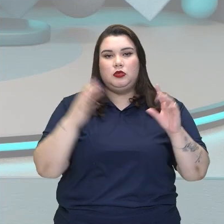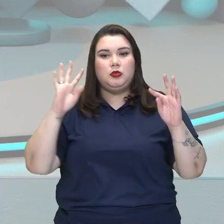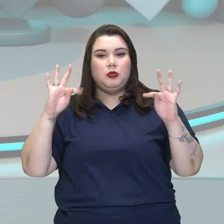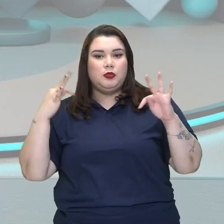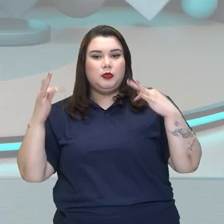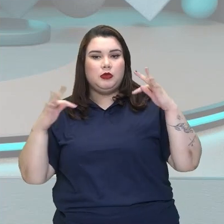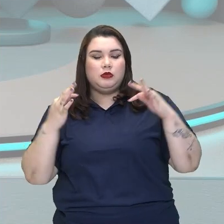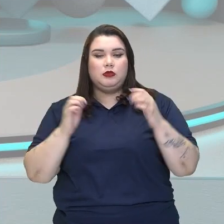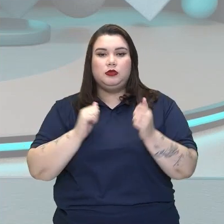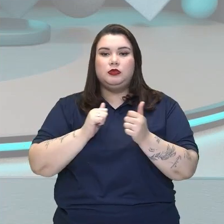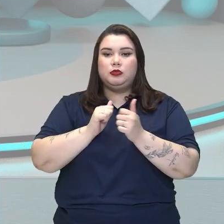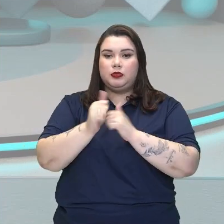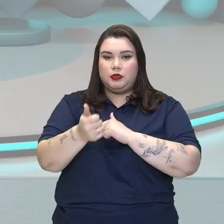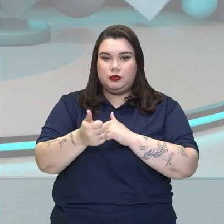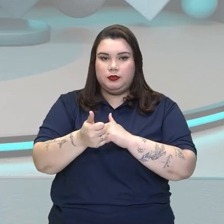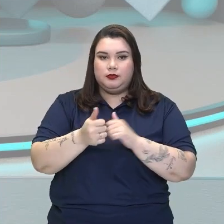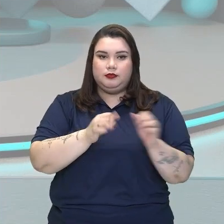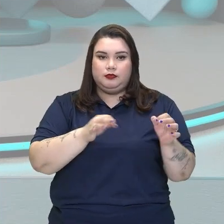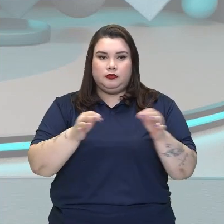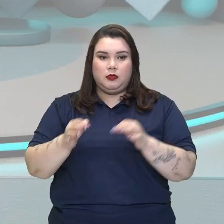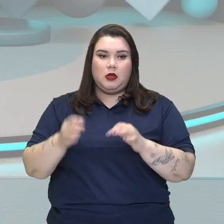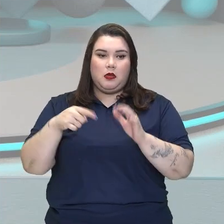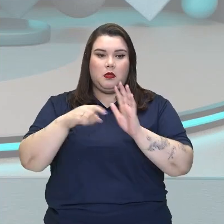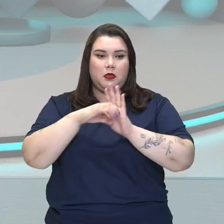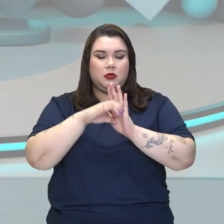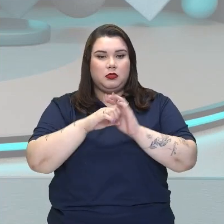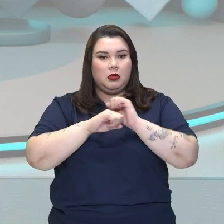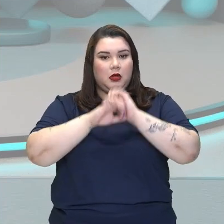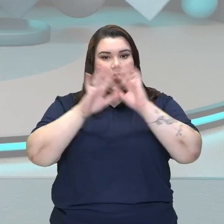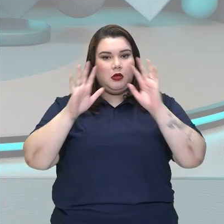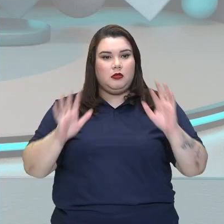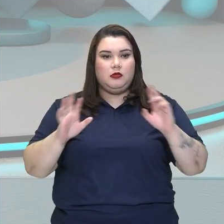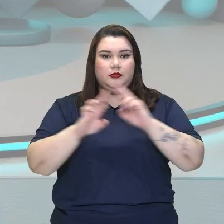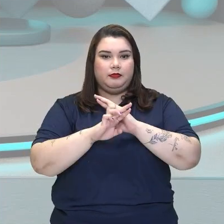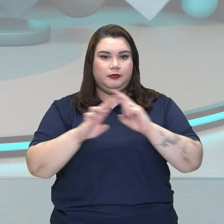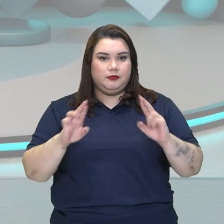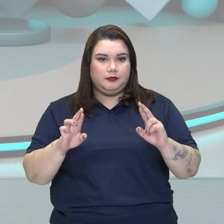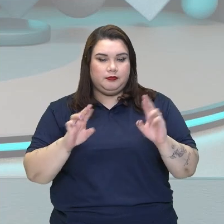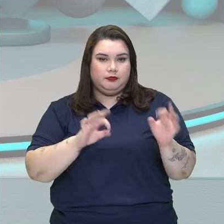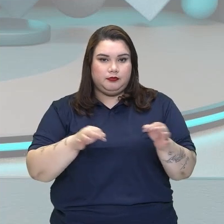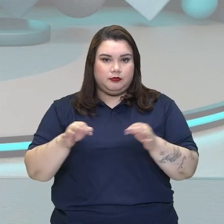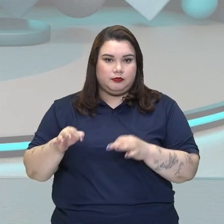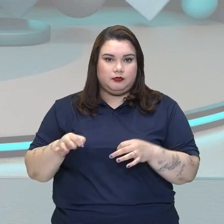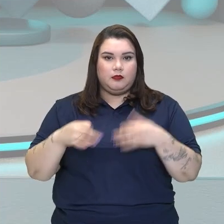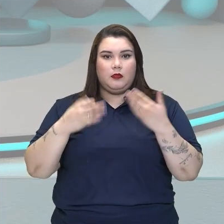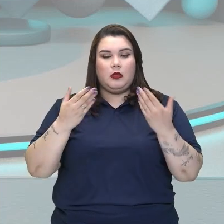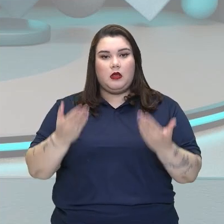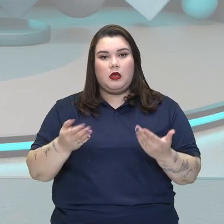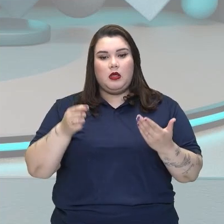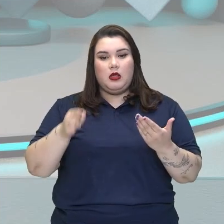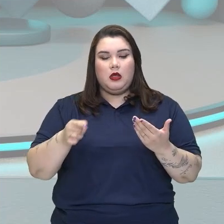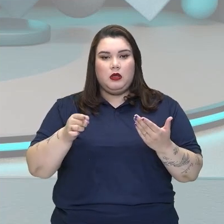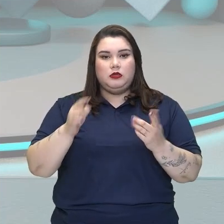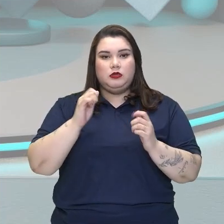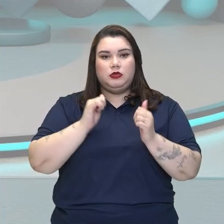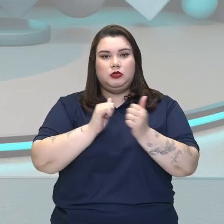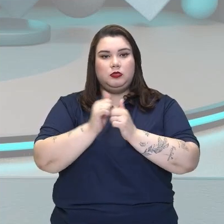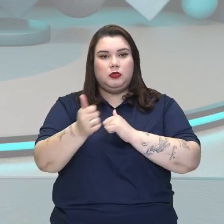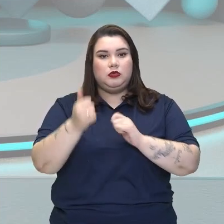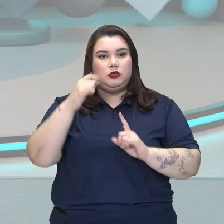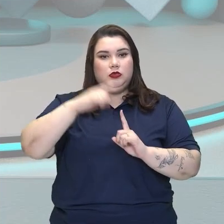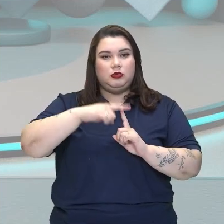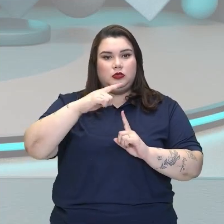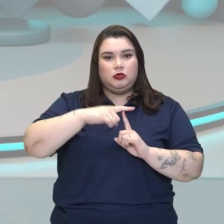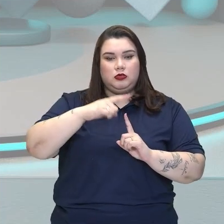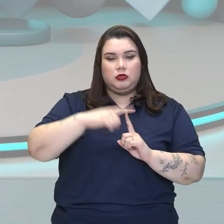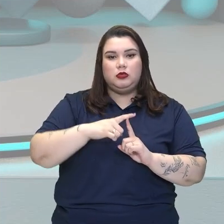foi o conceito aí, né, de uma forma mais ampla relacionado ao arvorismo. E aí sim, o arvorismo é um esporte de atividade